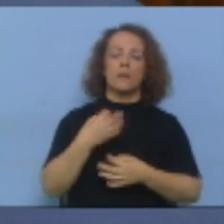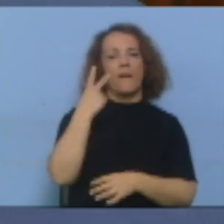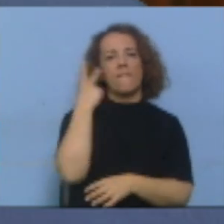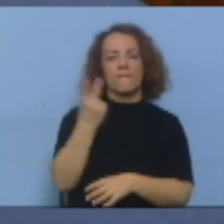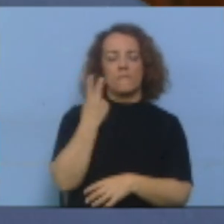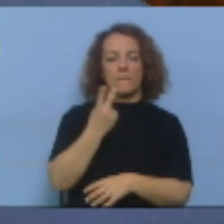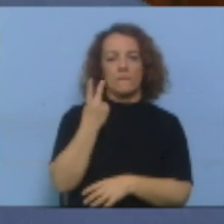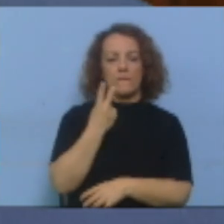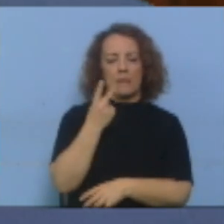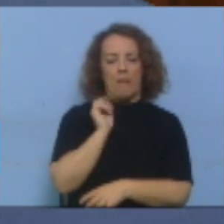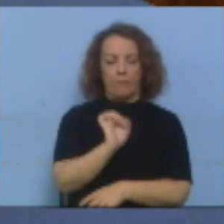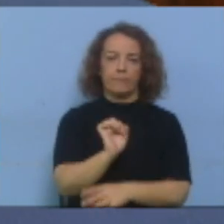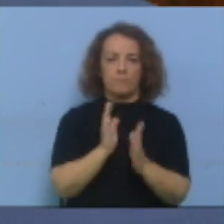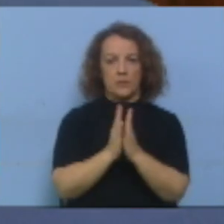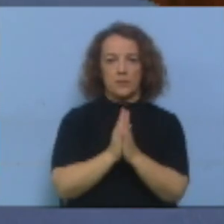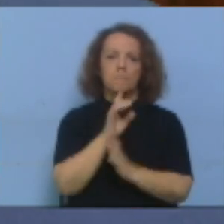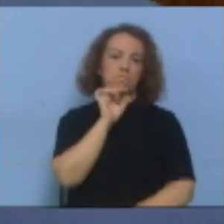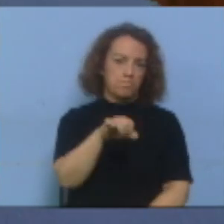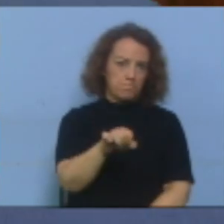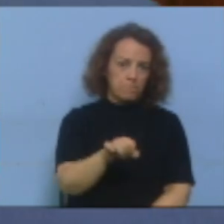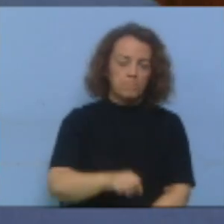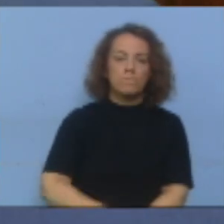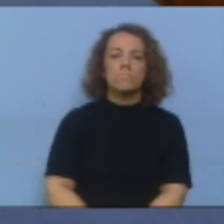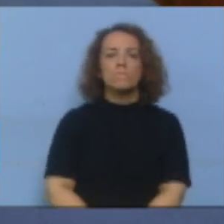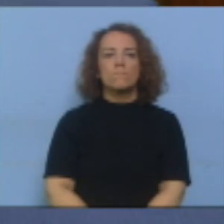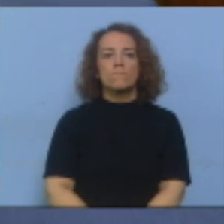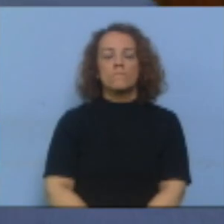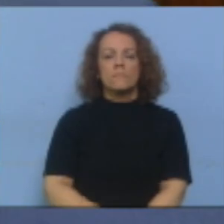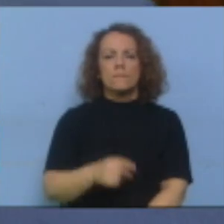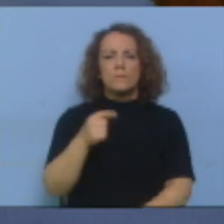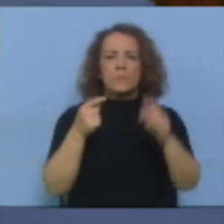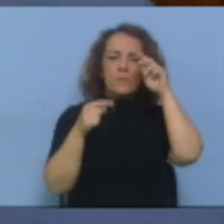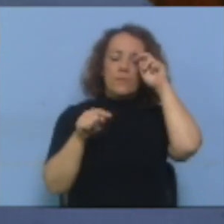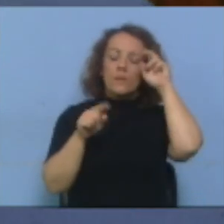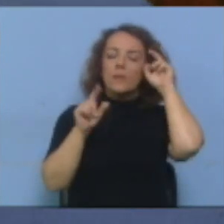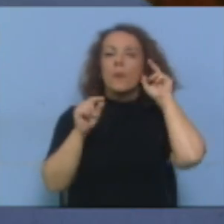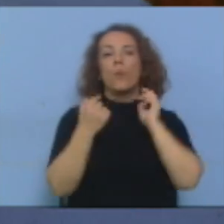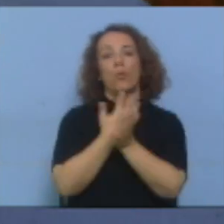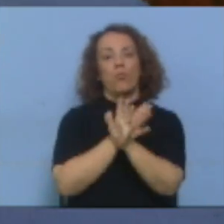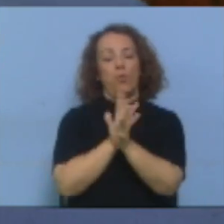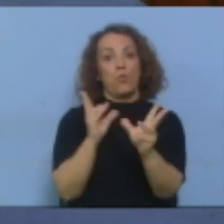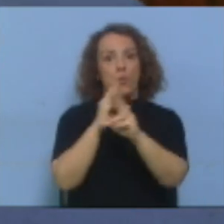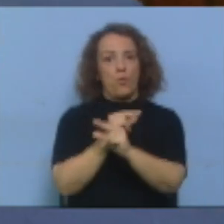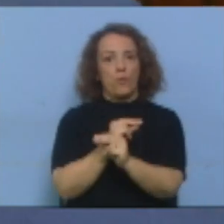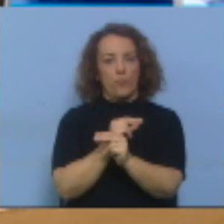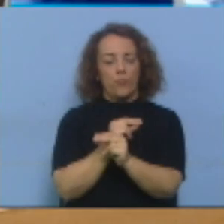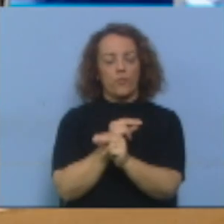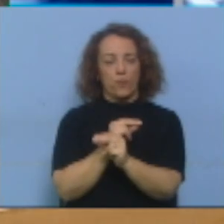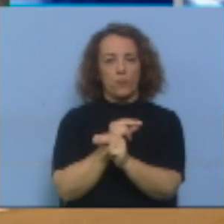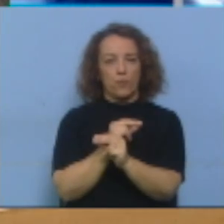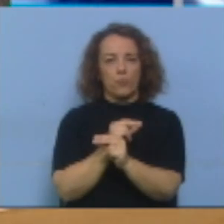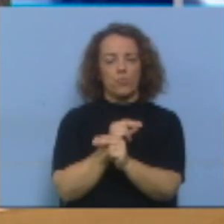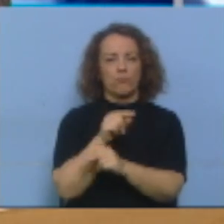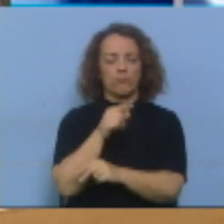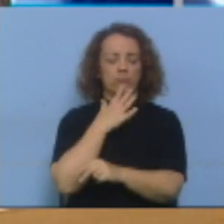acontece nessa celebração. Exatamente. Há um momento, o fogo novo, portanto uma nova que vai